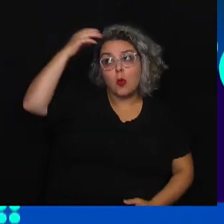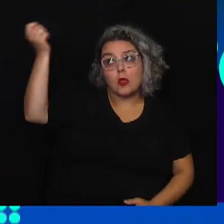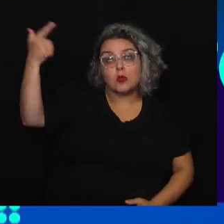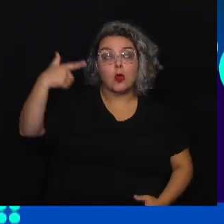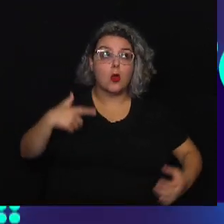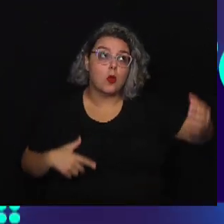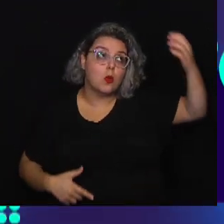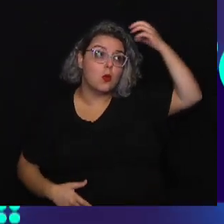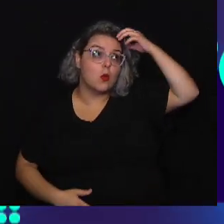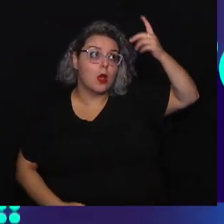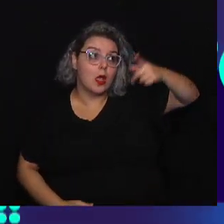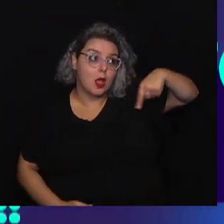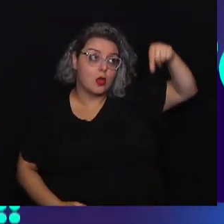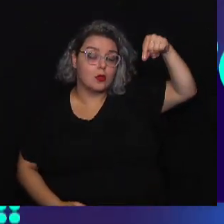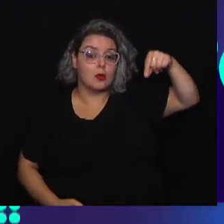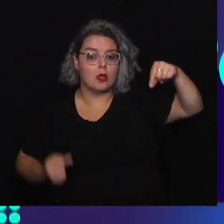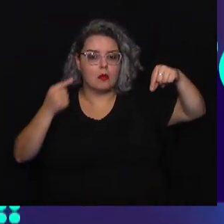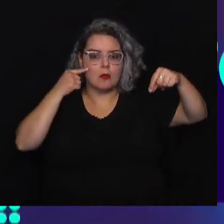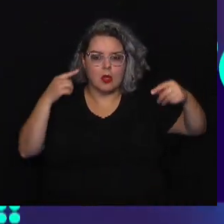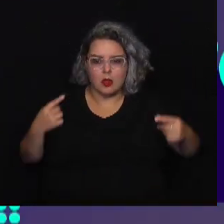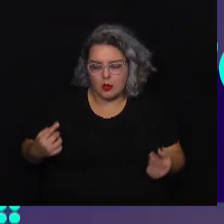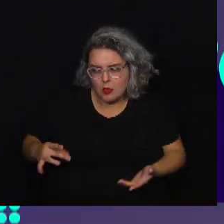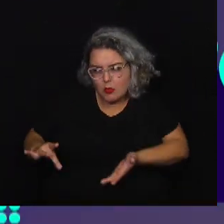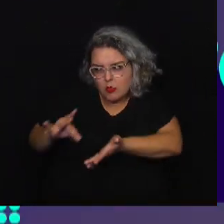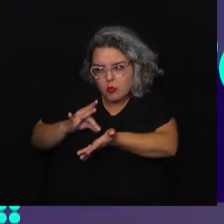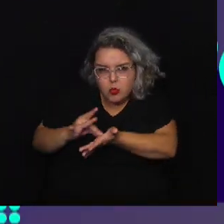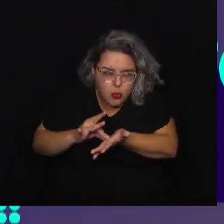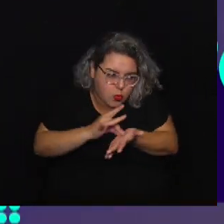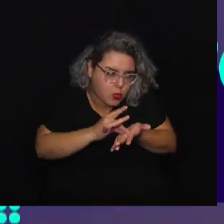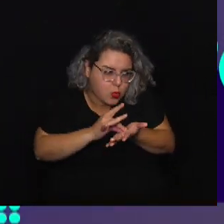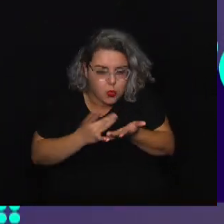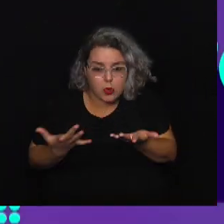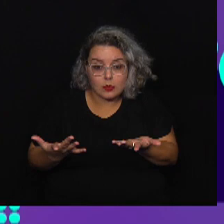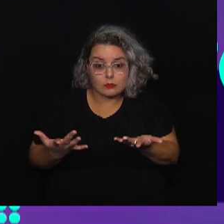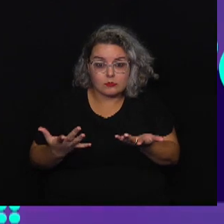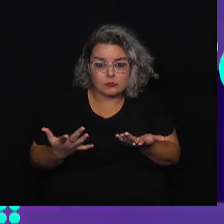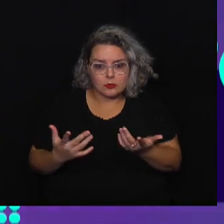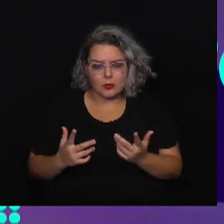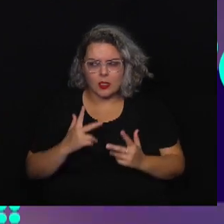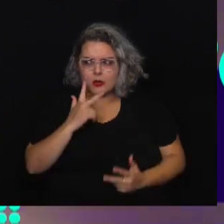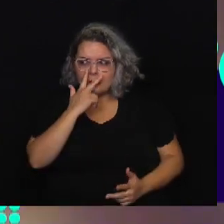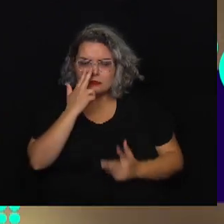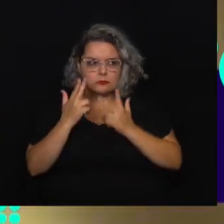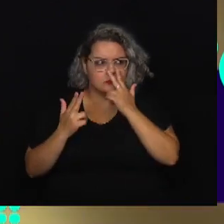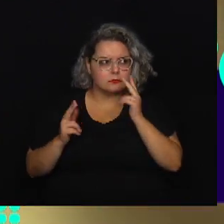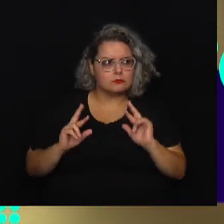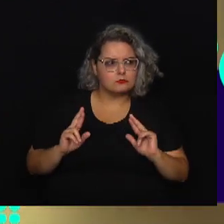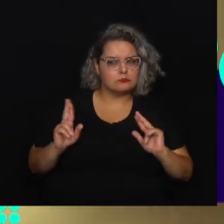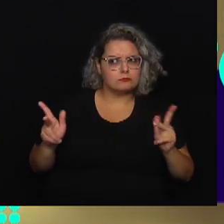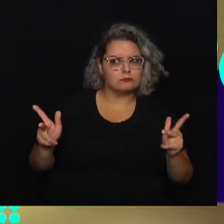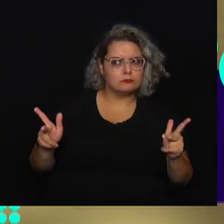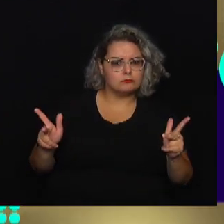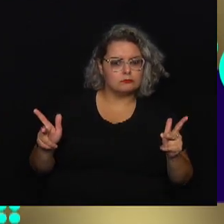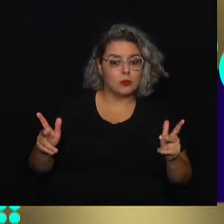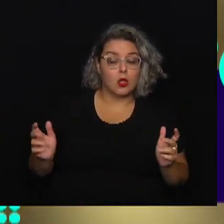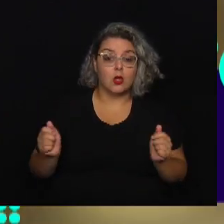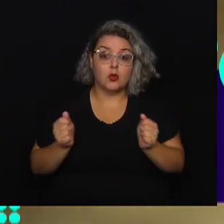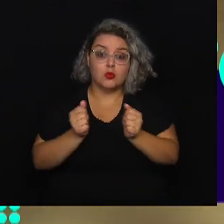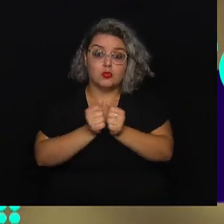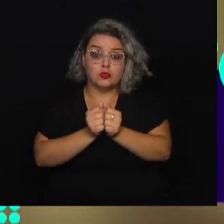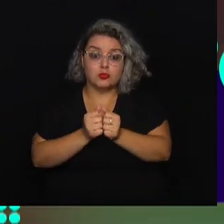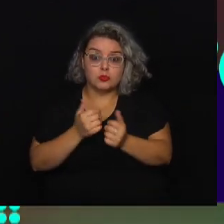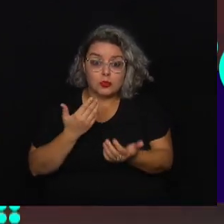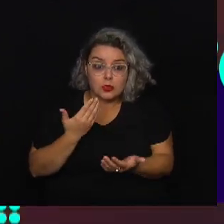e pensavam ser inimigos. Apesar das aparentes diferenças, juntos eles descobrem que têm em